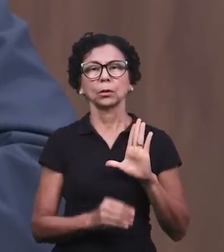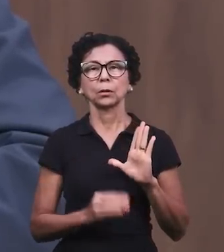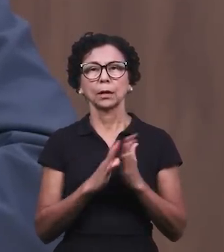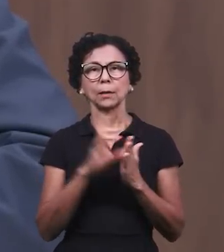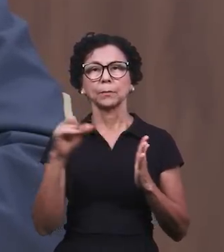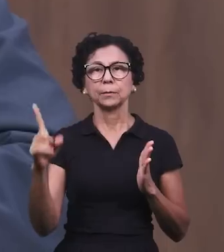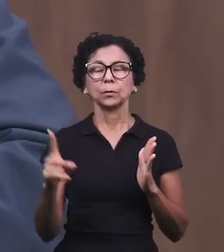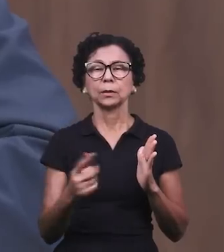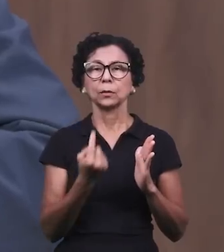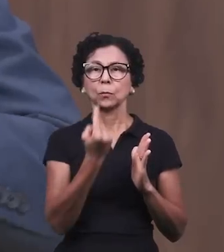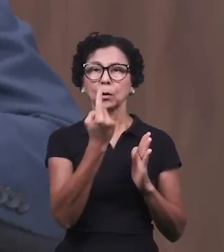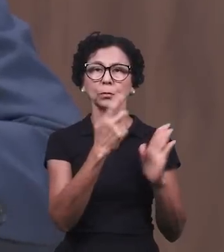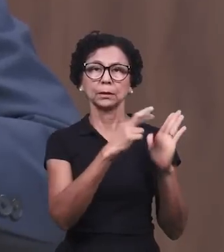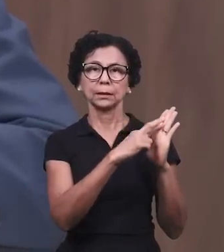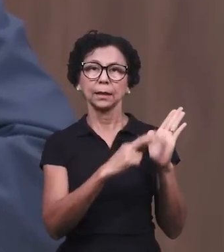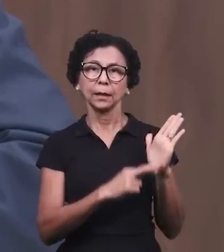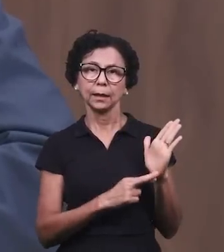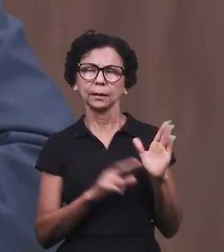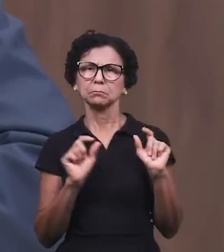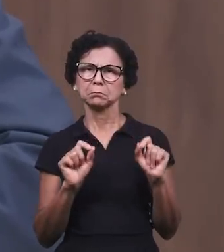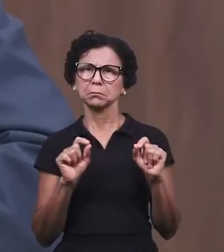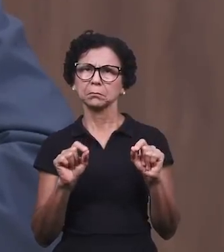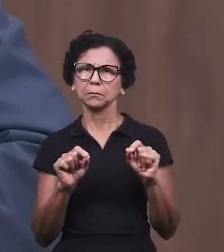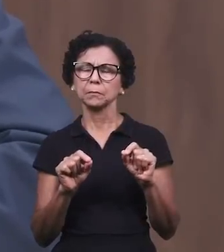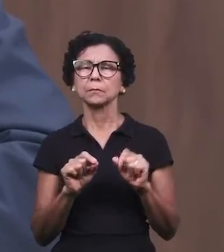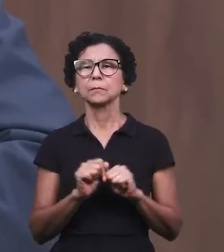regra de fé e prática. Todas as igrejas,